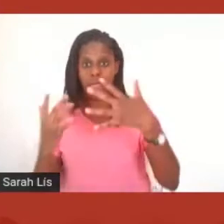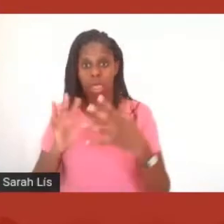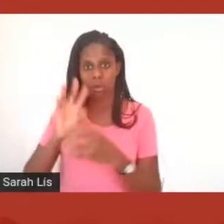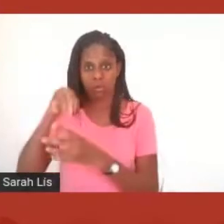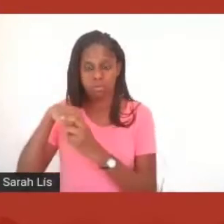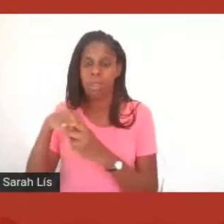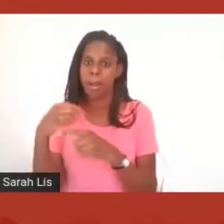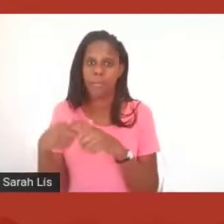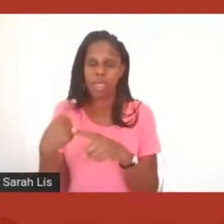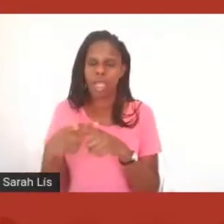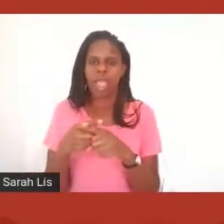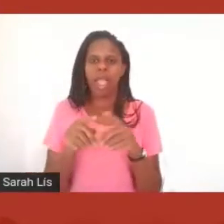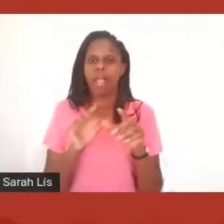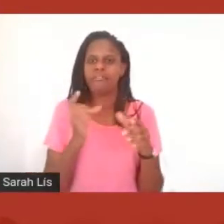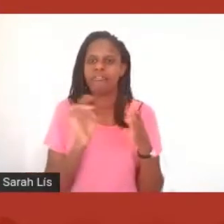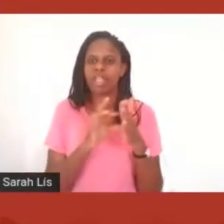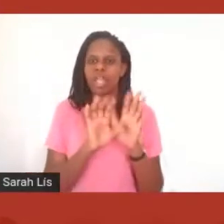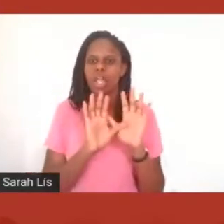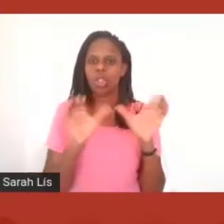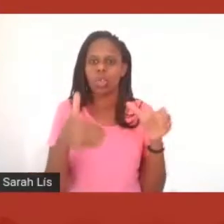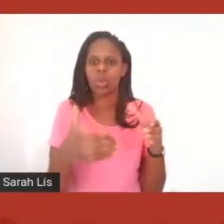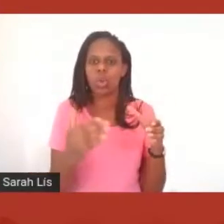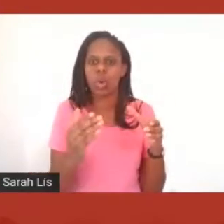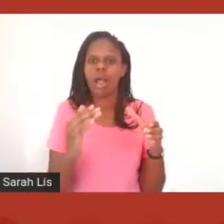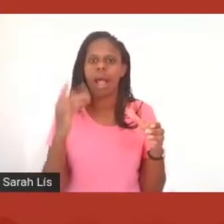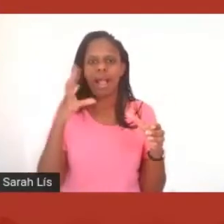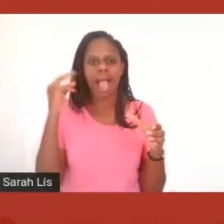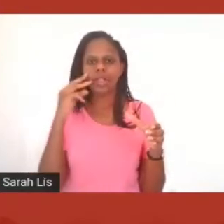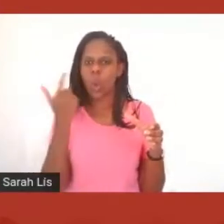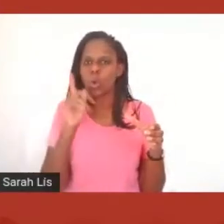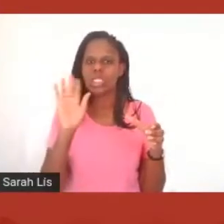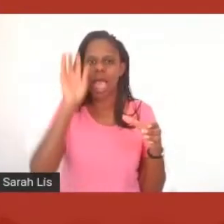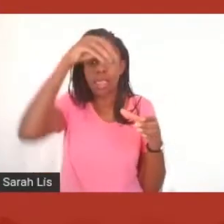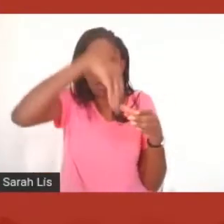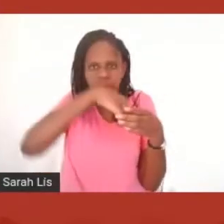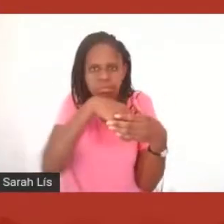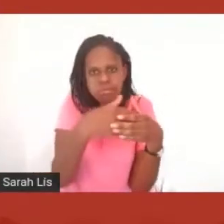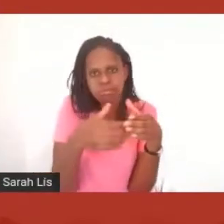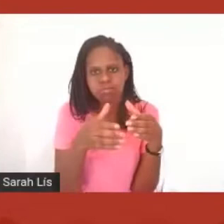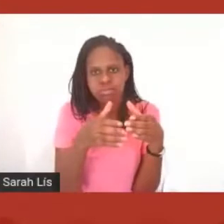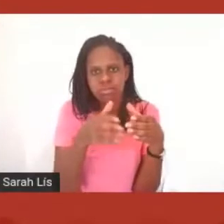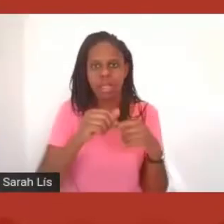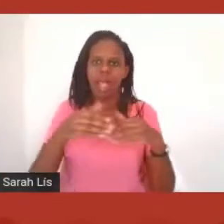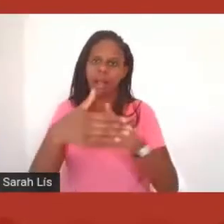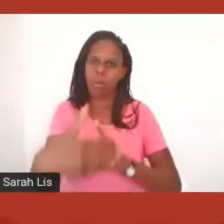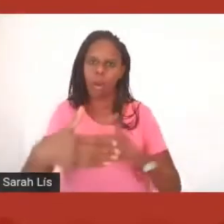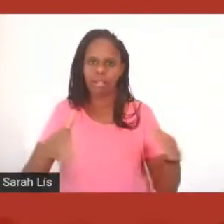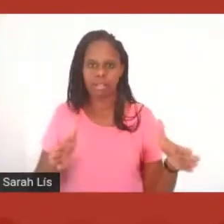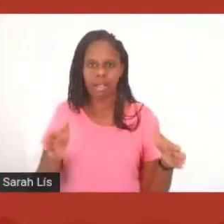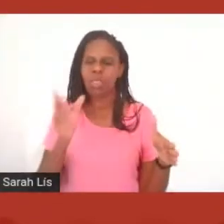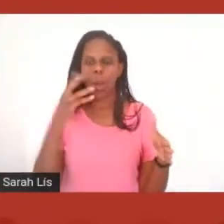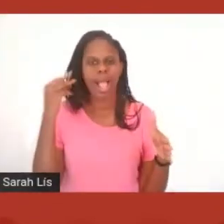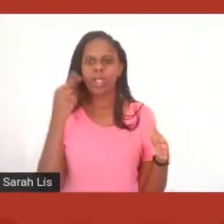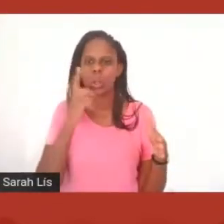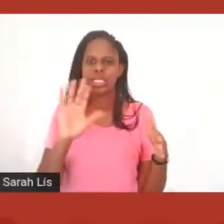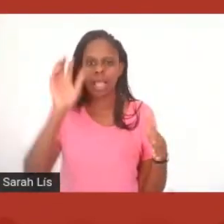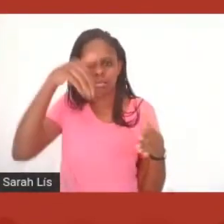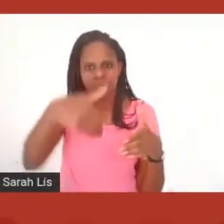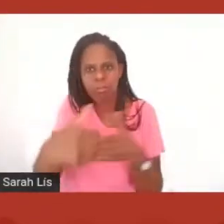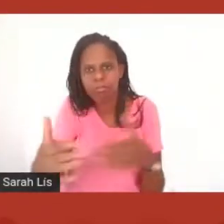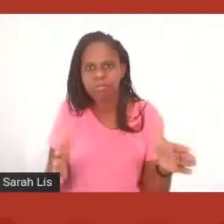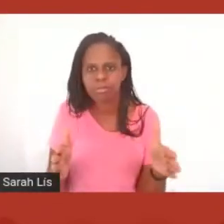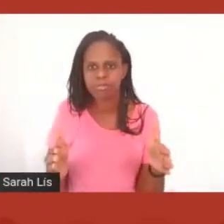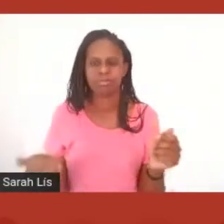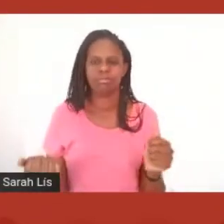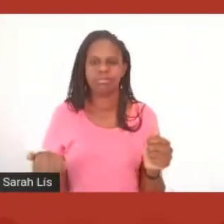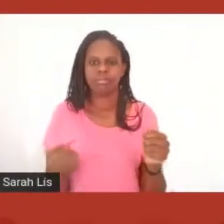compartimento qualquer com diversos formatos e ele sempre se adapta bem a esses formatos. E aí, para isso, a gente poderia saber quais